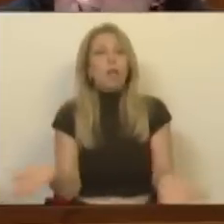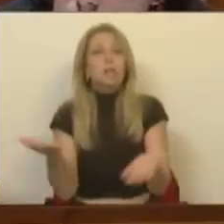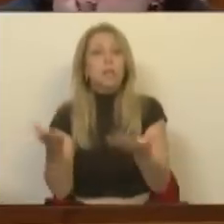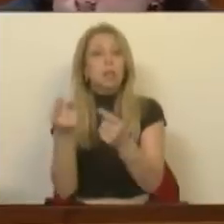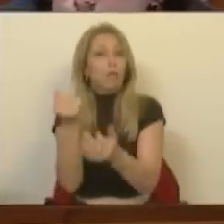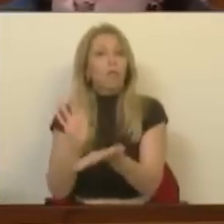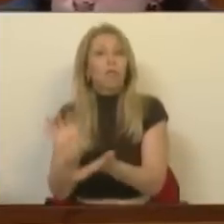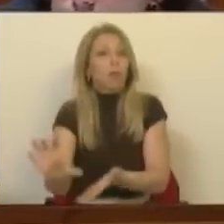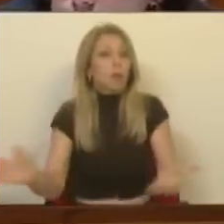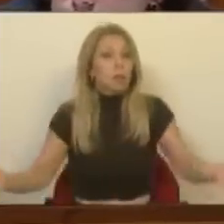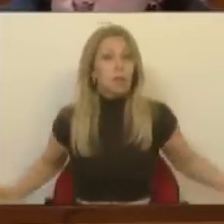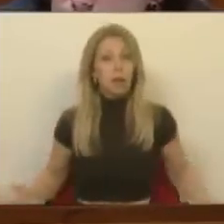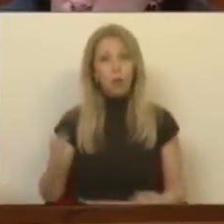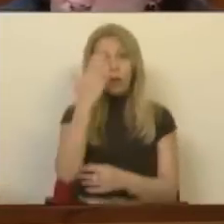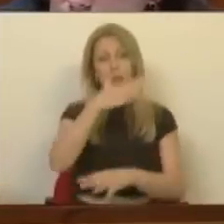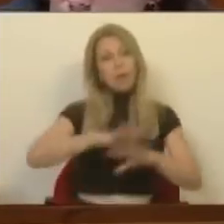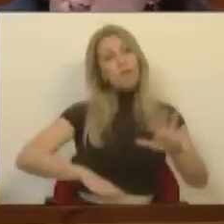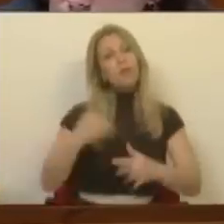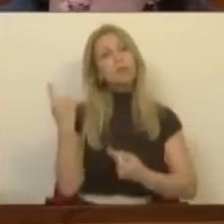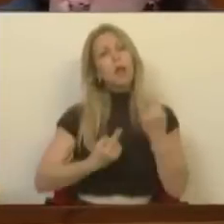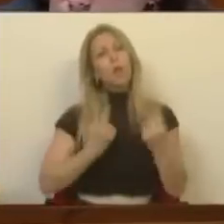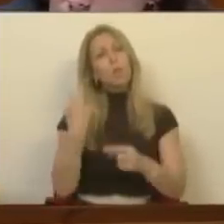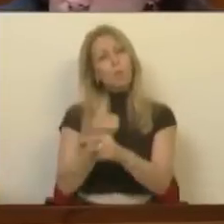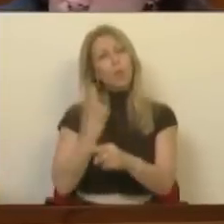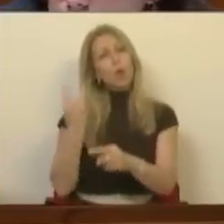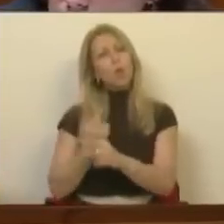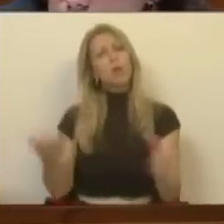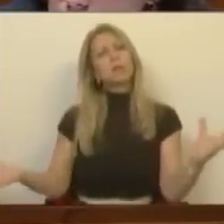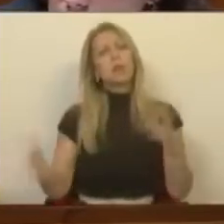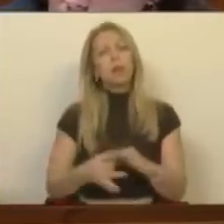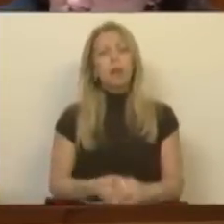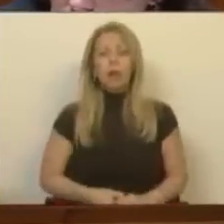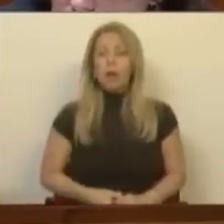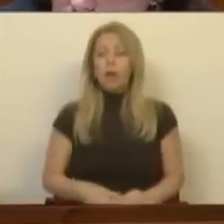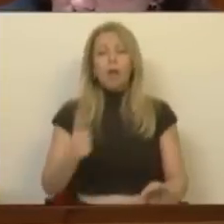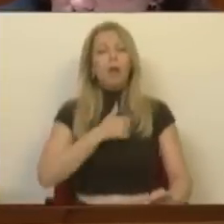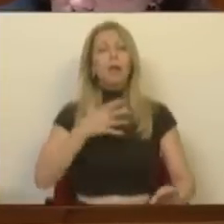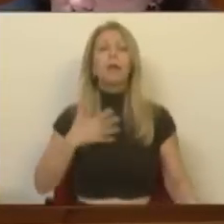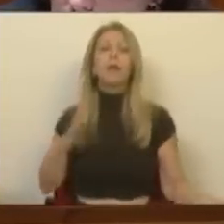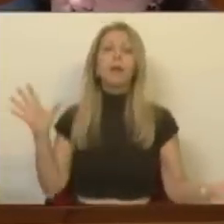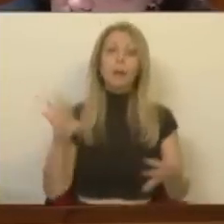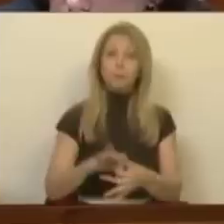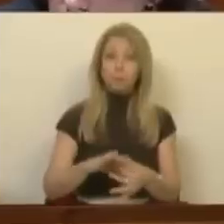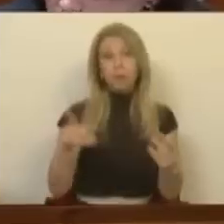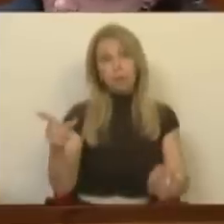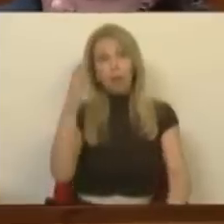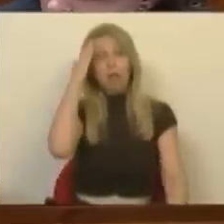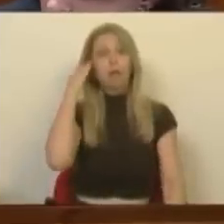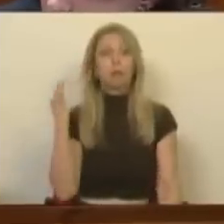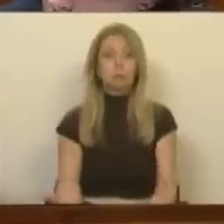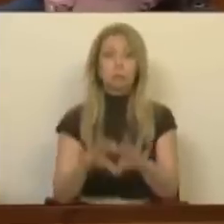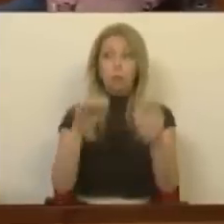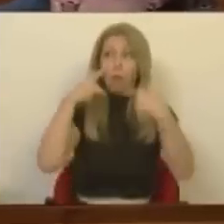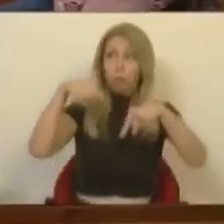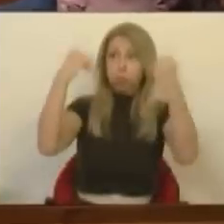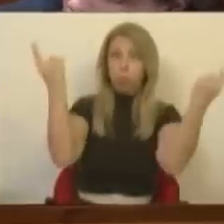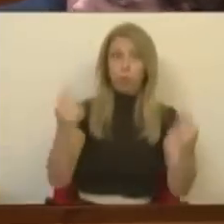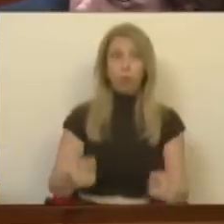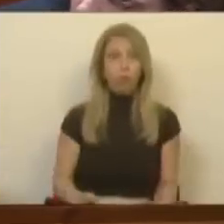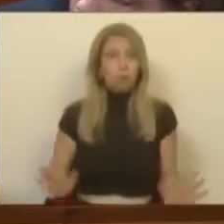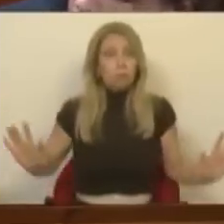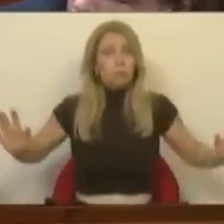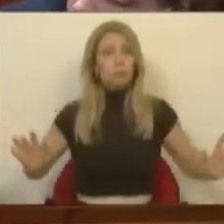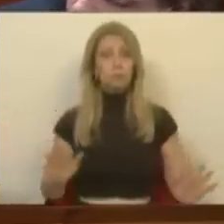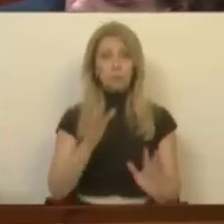se tinha praticado algum ato relativamente àquela empresa e ela entendeu como tornou público que estava